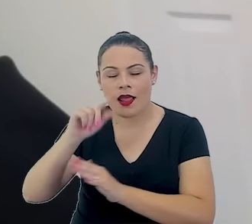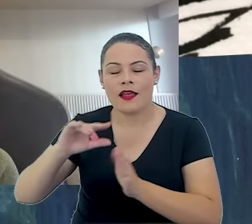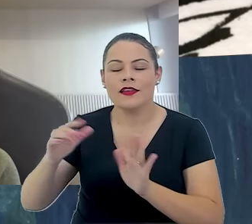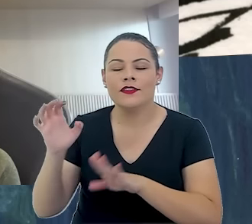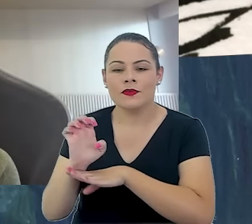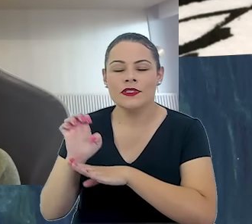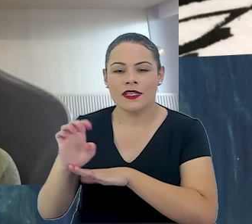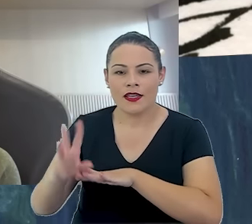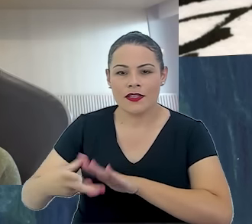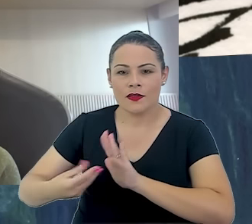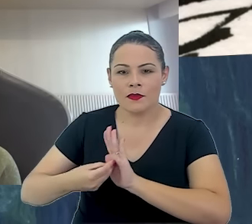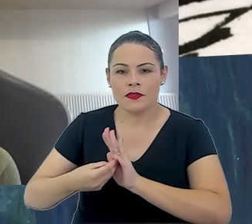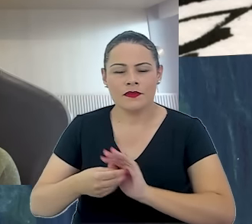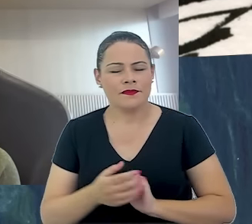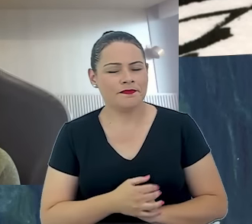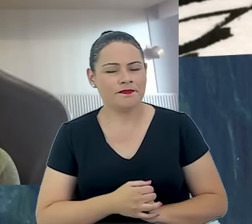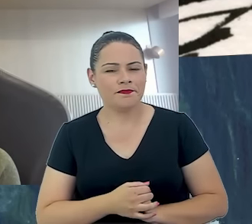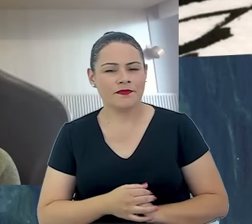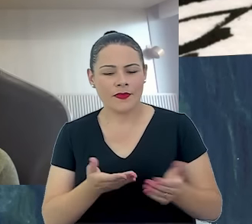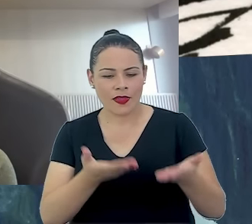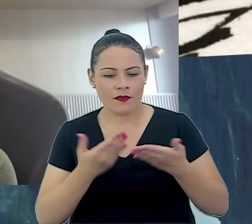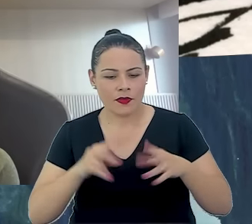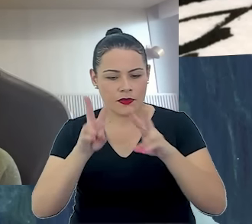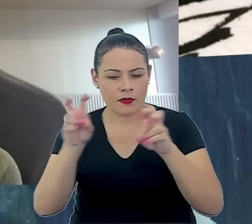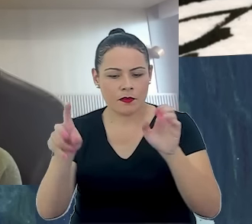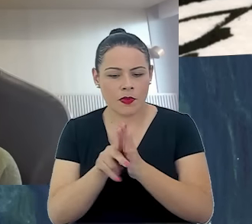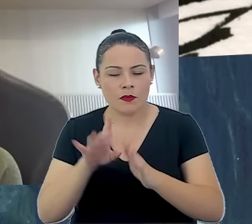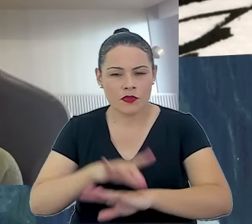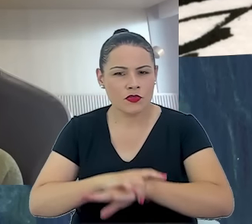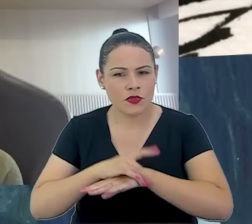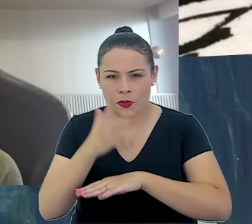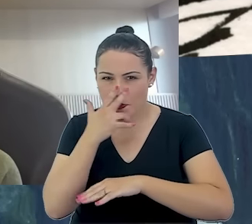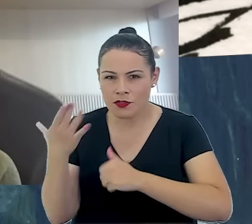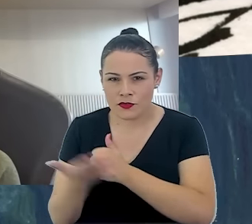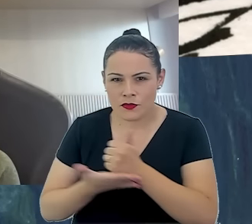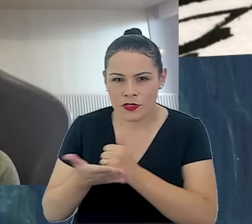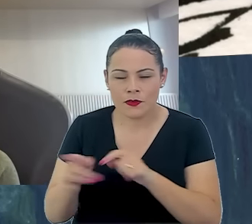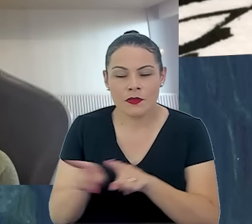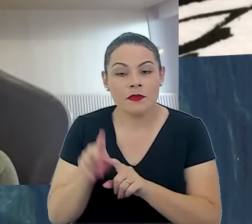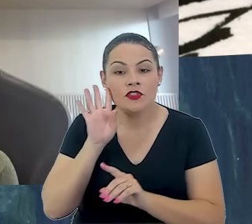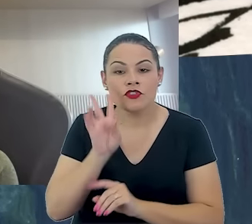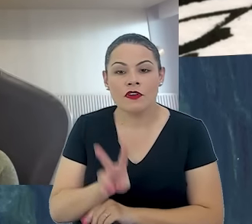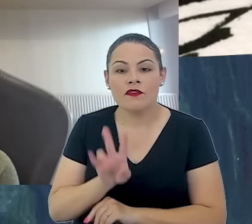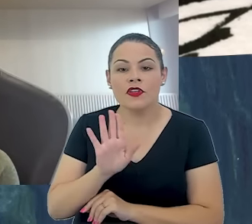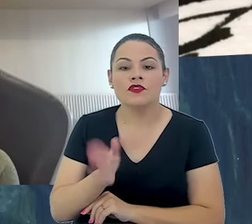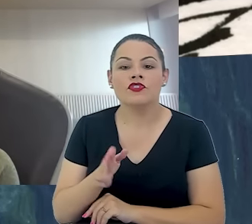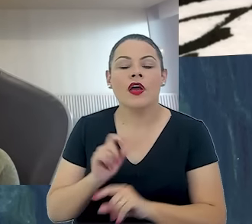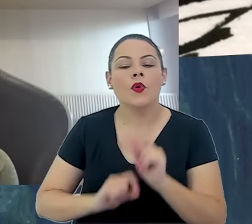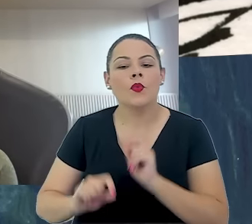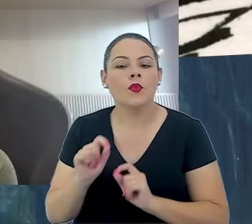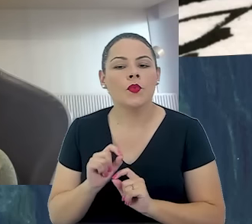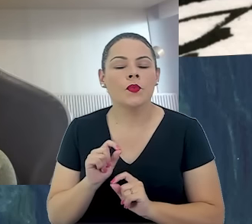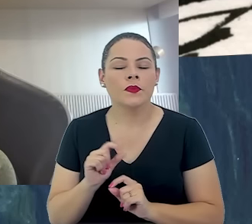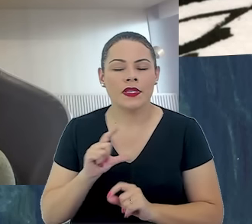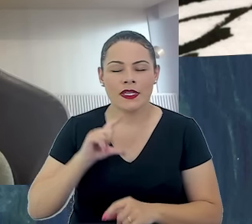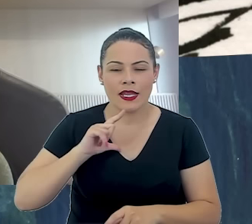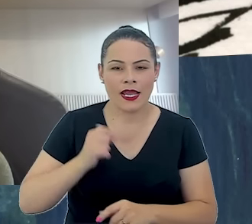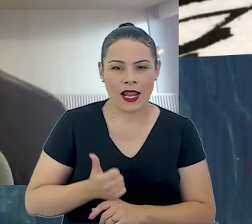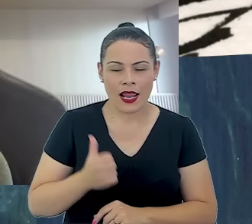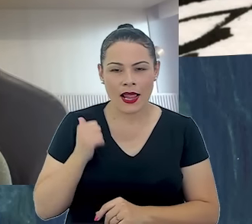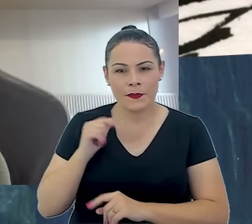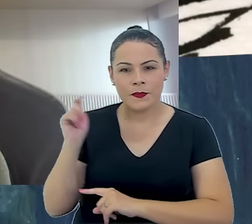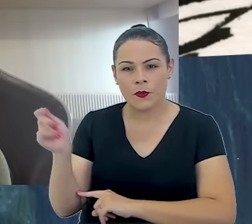Porque você trouxe essa questão do seguro que eu acho fundamental e e nós já já estamos vendo né Eh